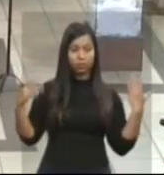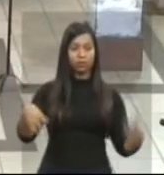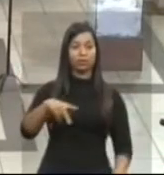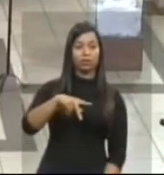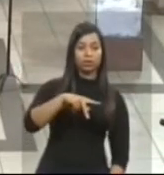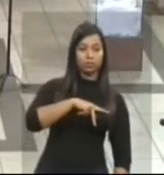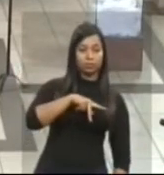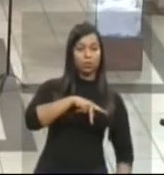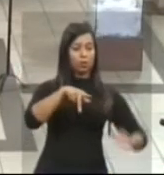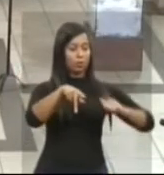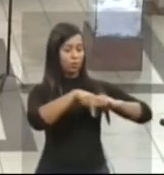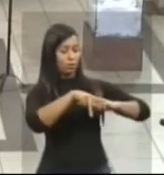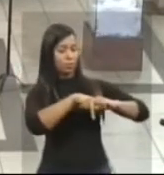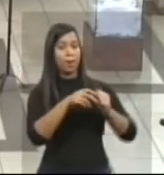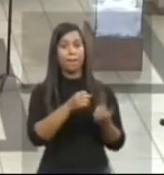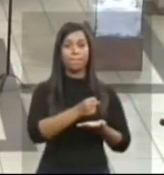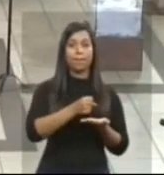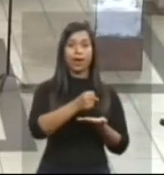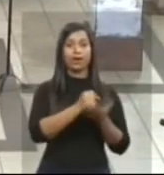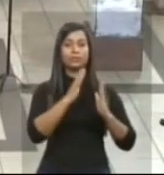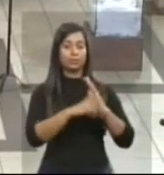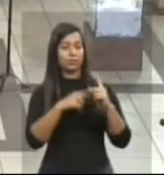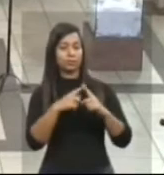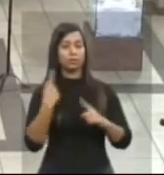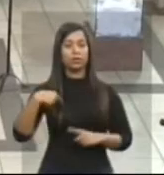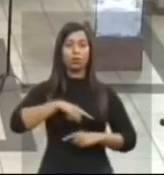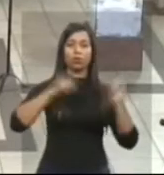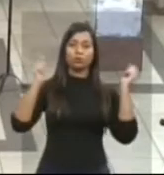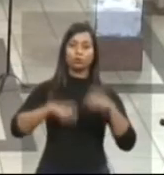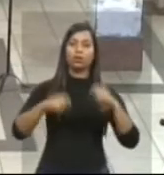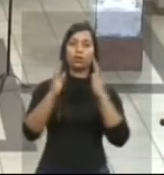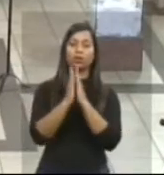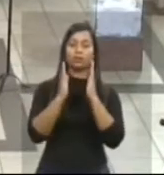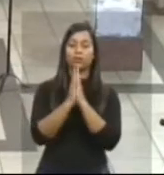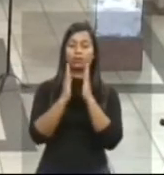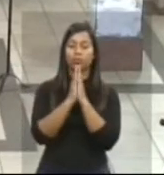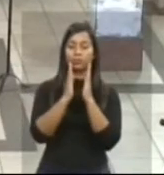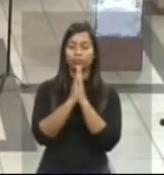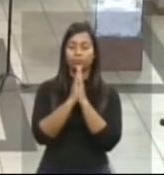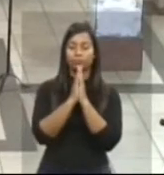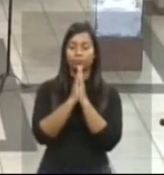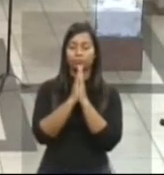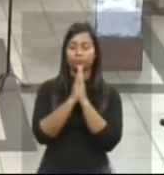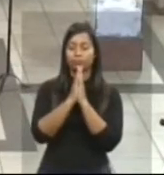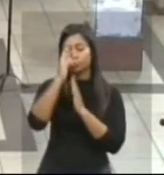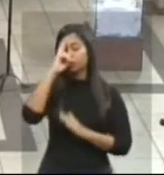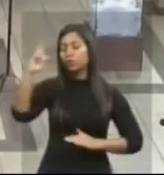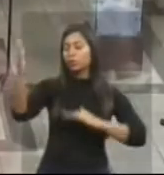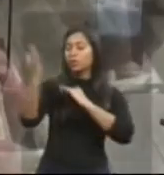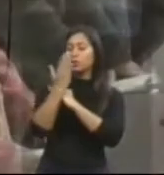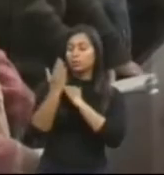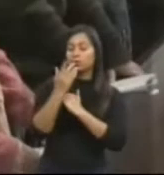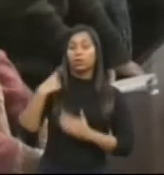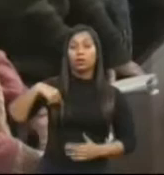e Paulo, colunas da Igreja, rezemos ao Senhor dizendo: favorecei,